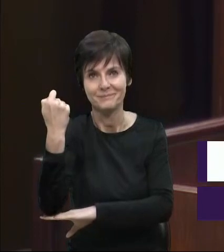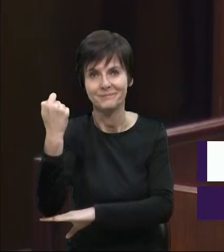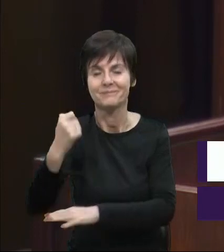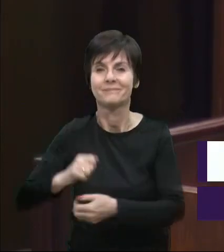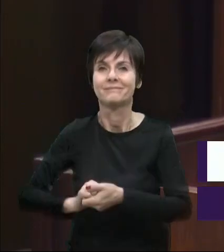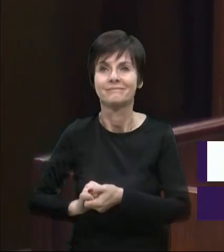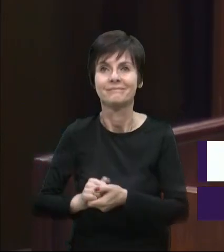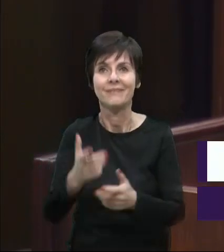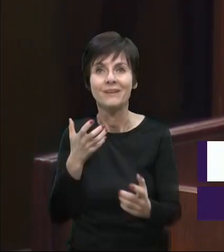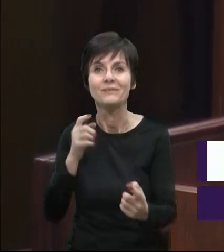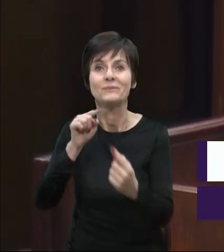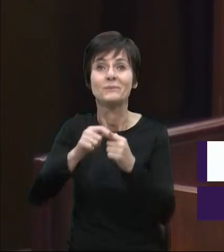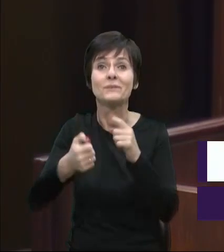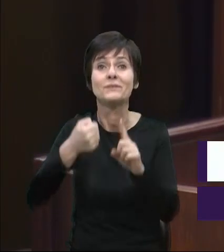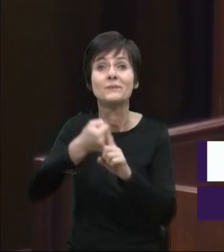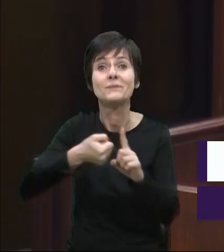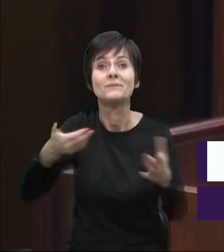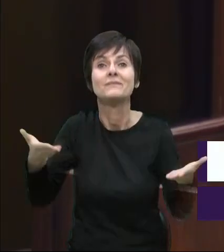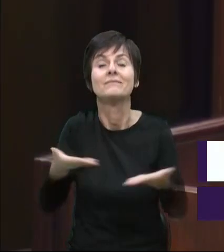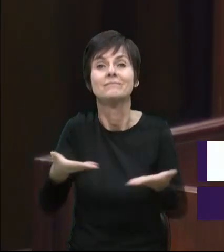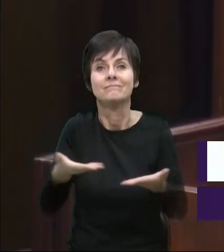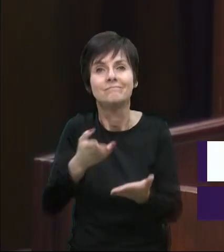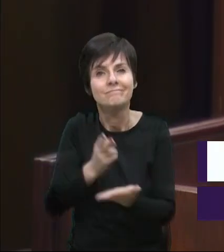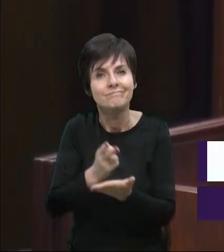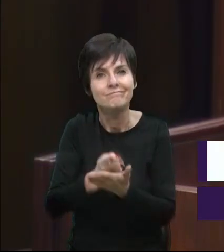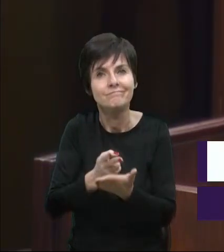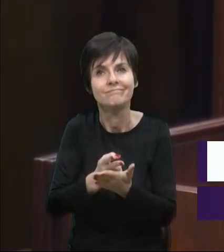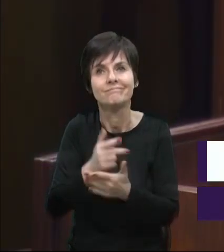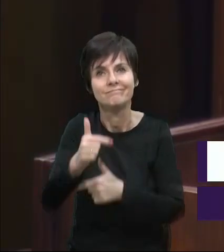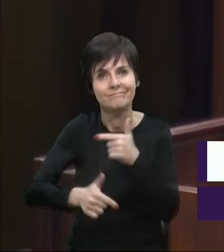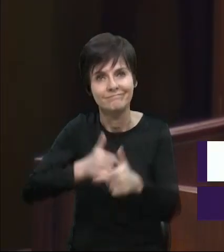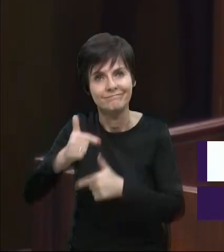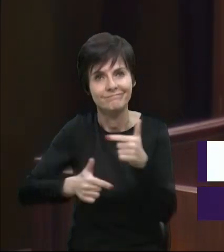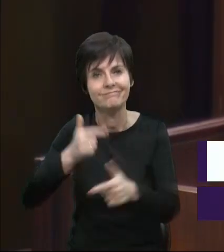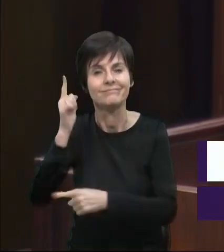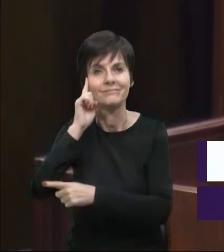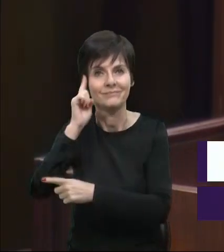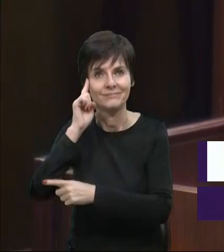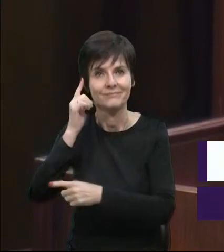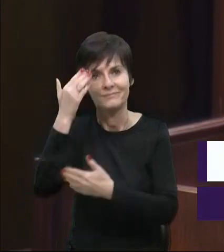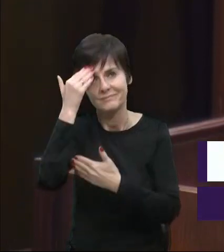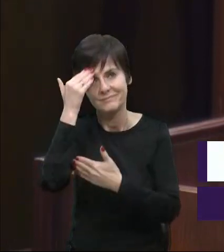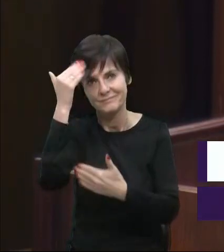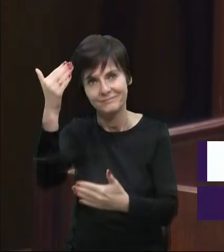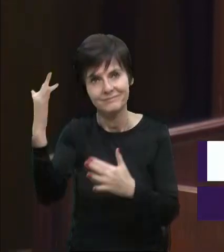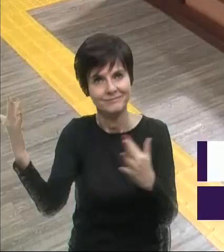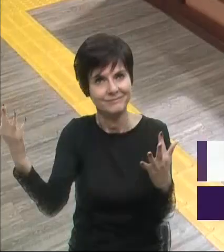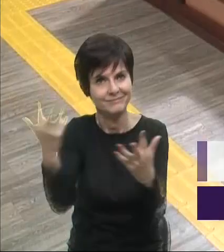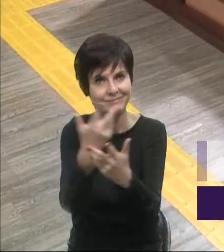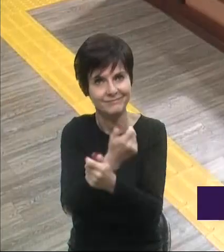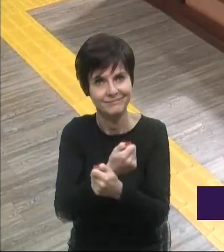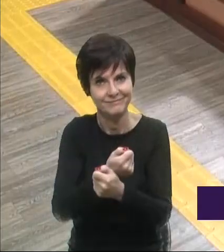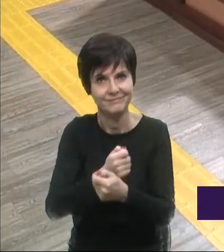que essa é a nossa luta e a gente continua dando sequência no trabalho diariamente. Obrigada a todos.